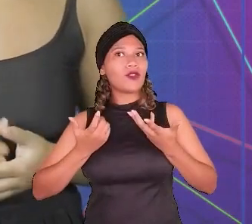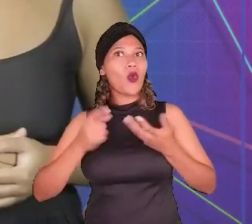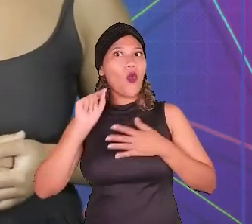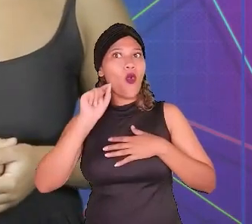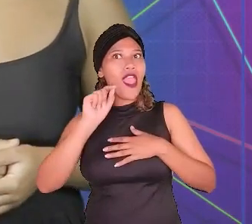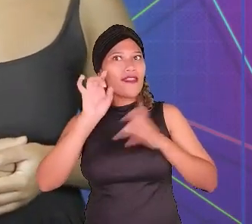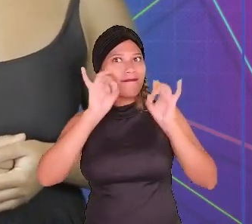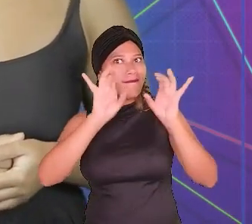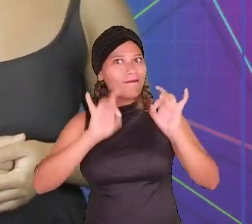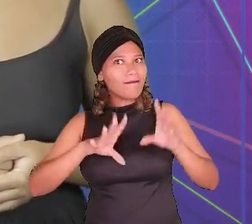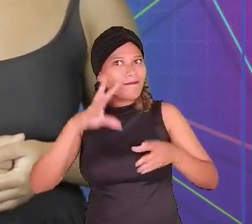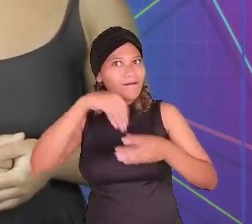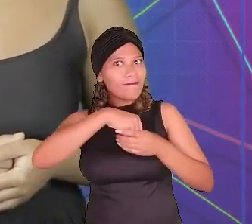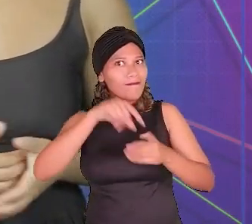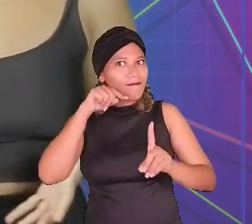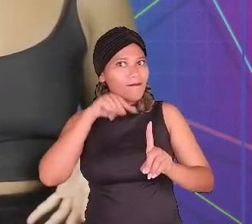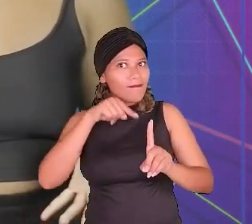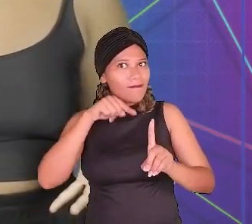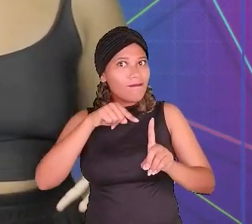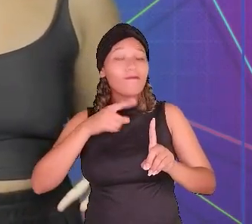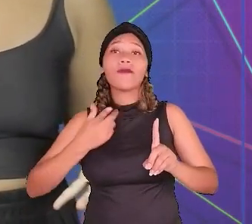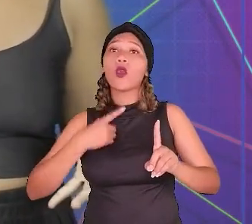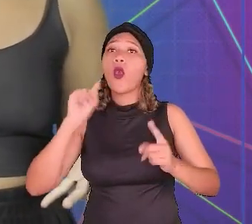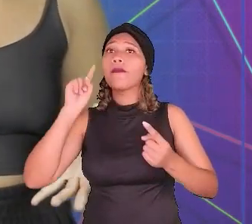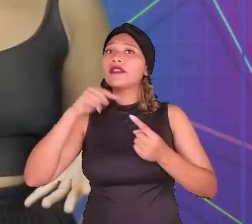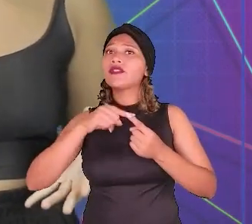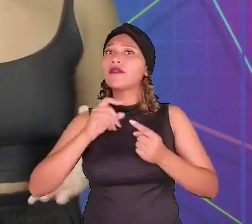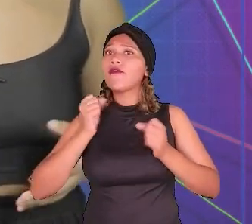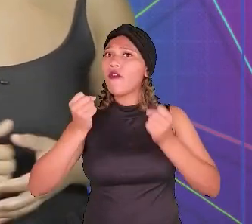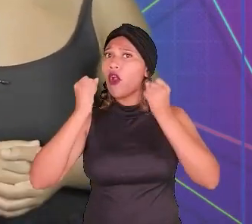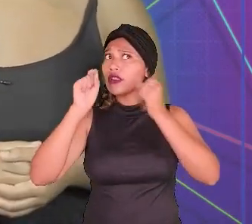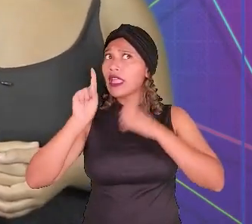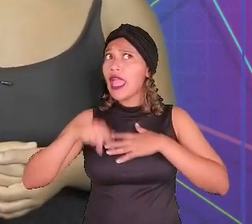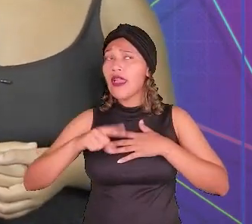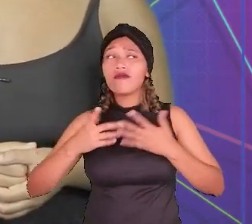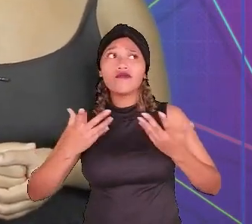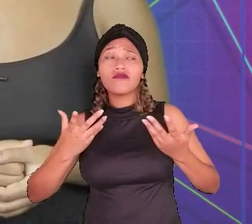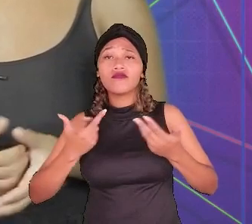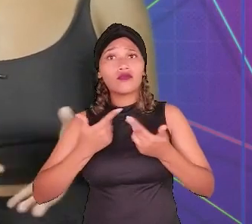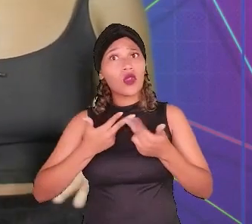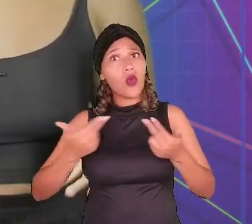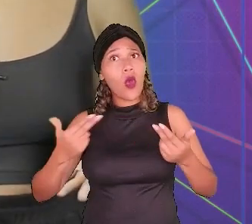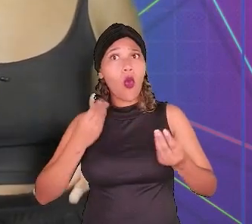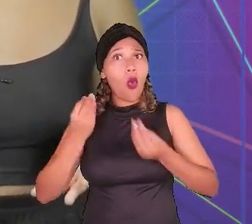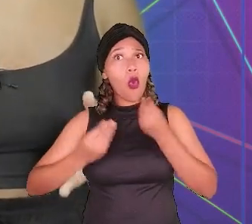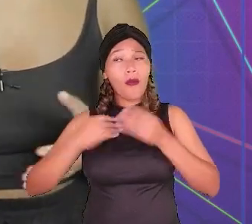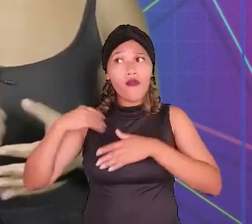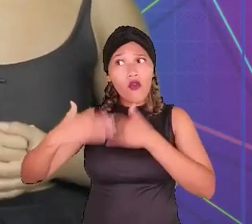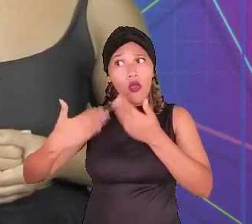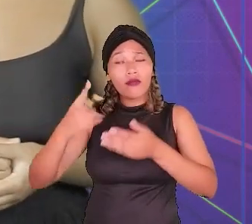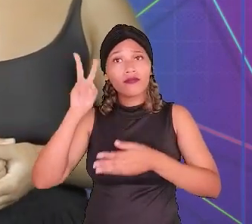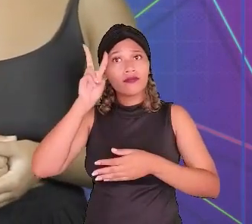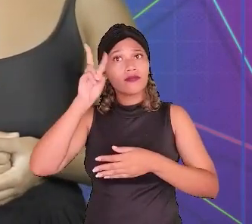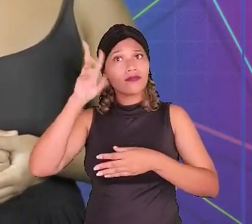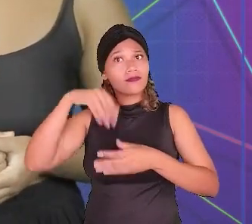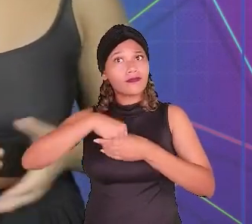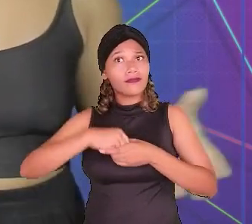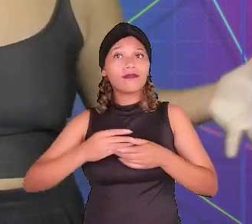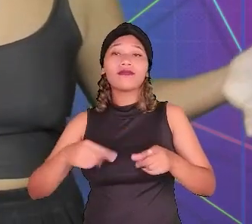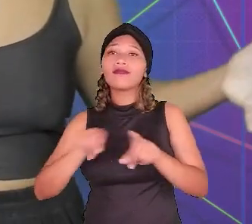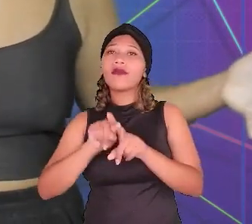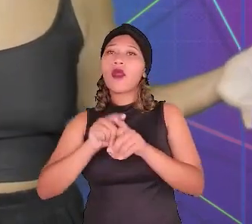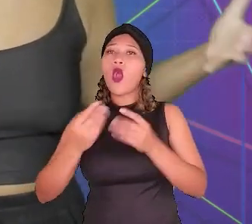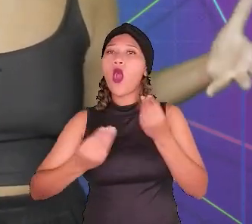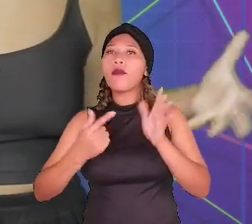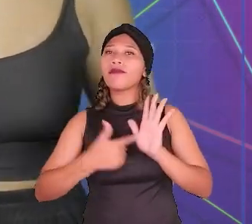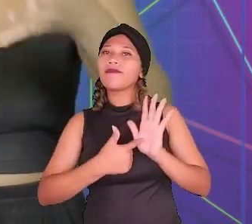é único nesse personagem? O objetivo do personagem é forte o suficiente? Como o personagem evolui ao longo da história? Como